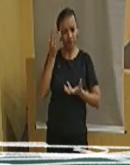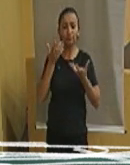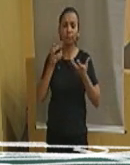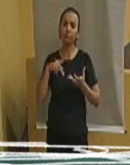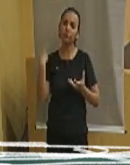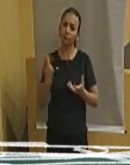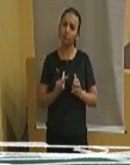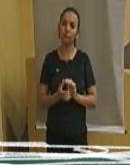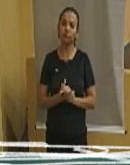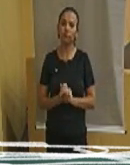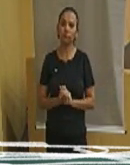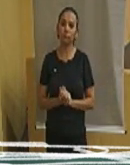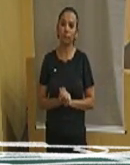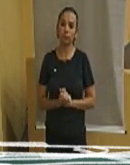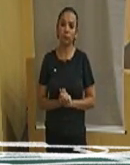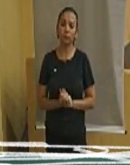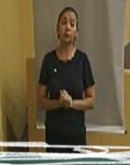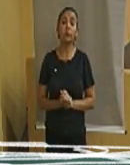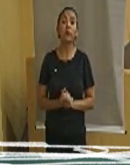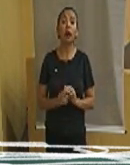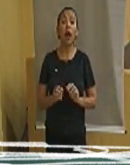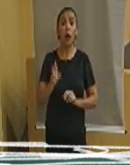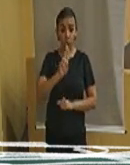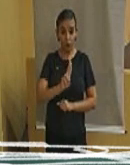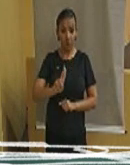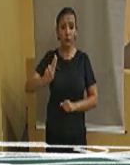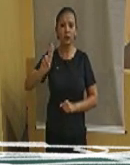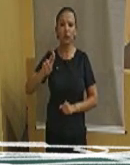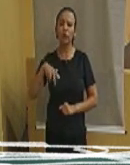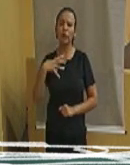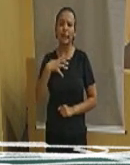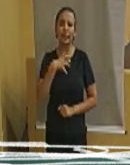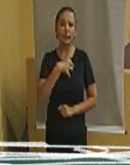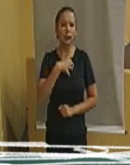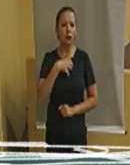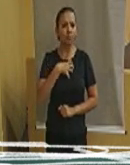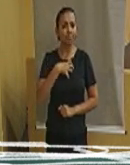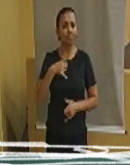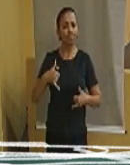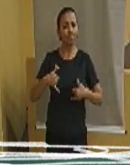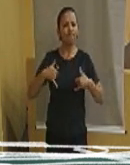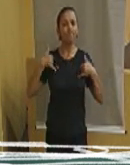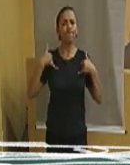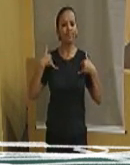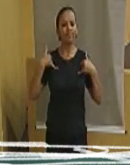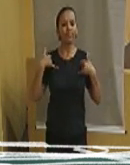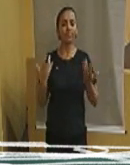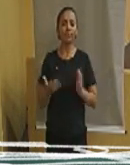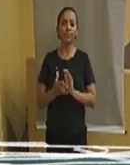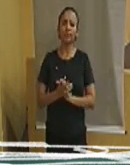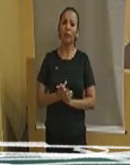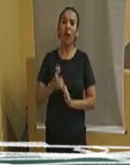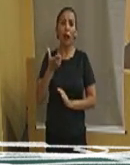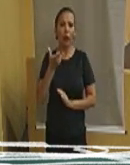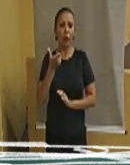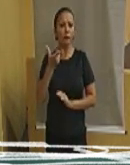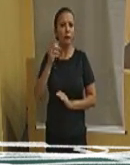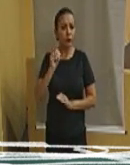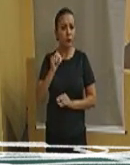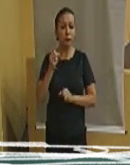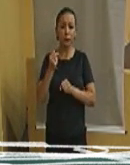nós. Aquela universidade que nós sentimos orgulho, mesmo depois que de 20 anos de